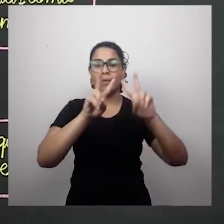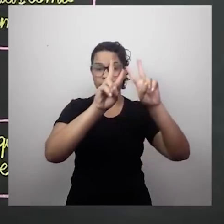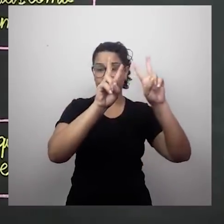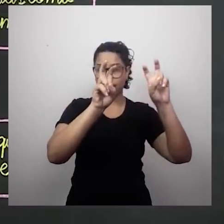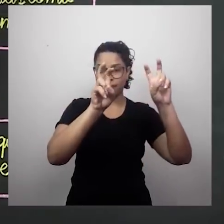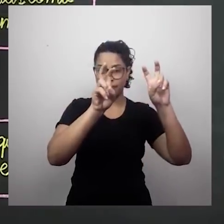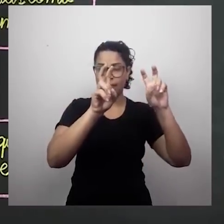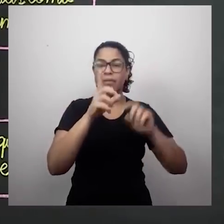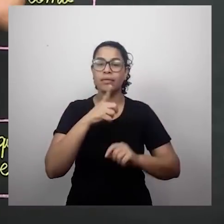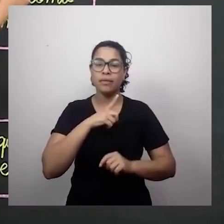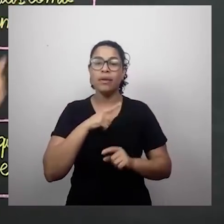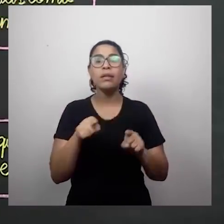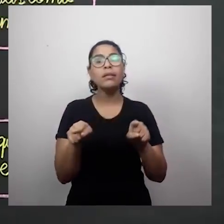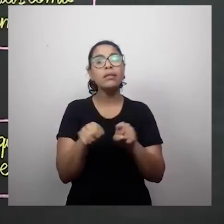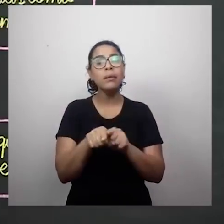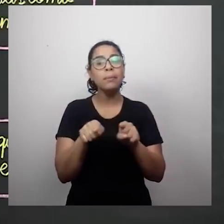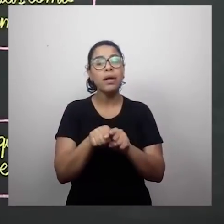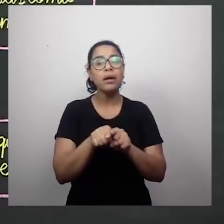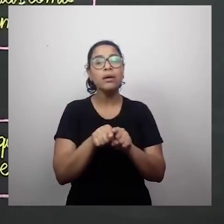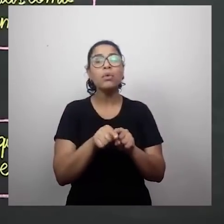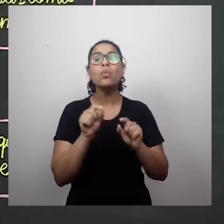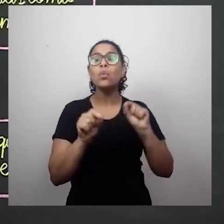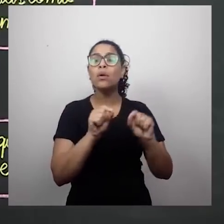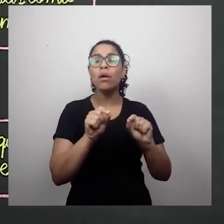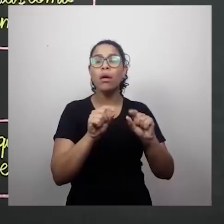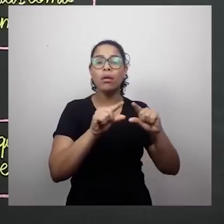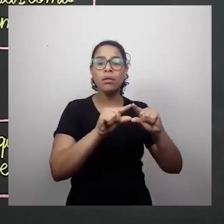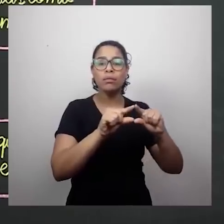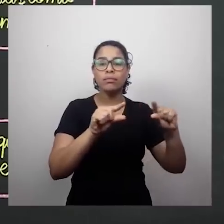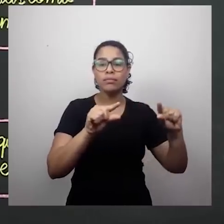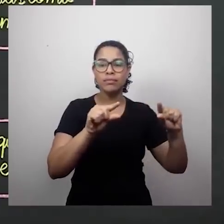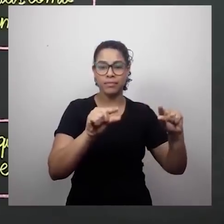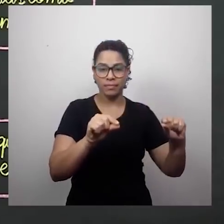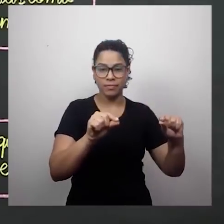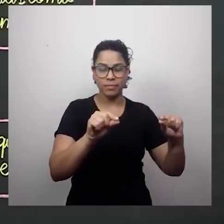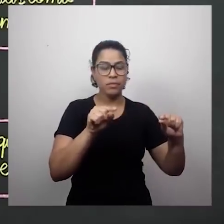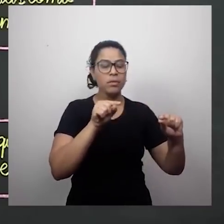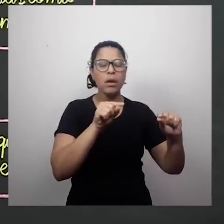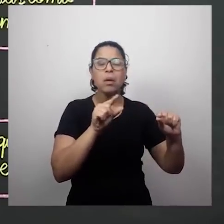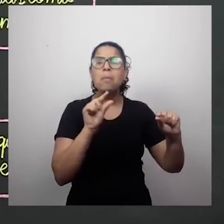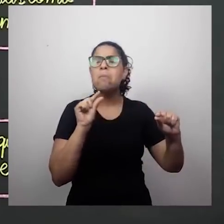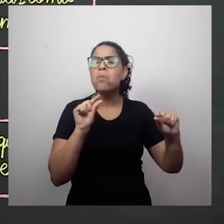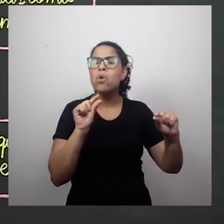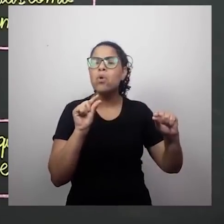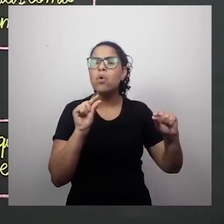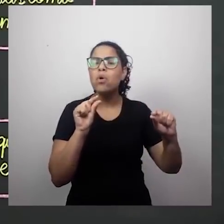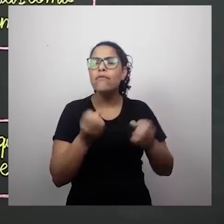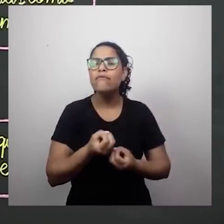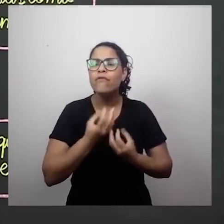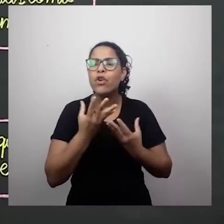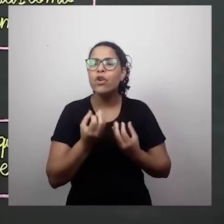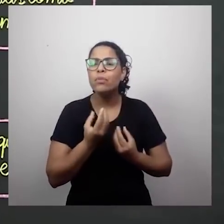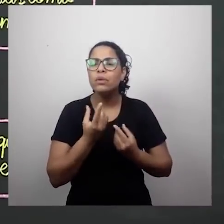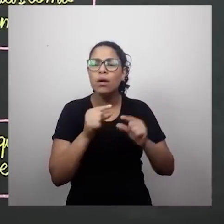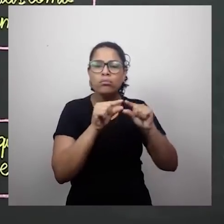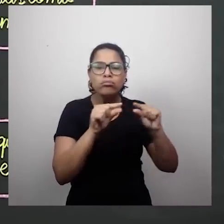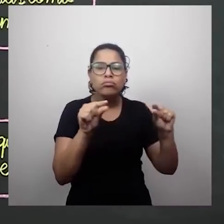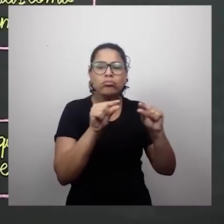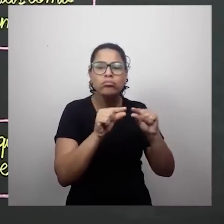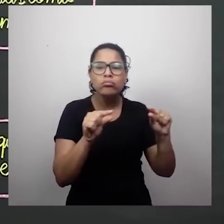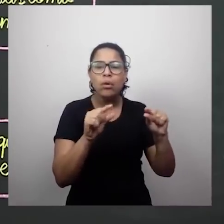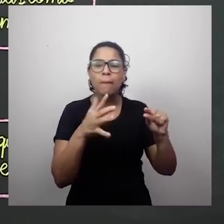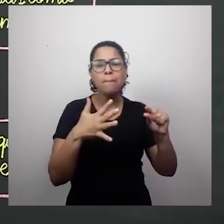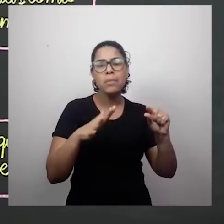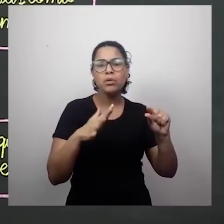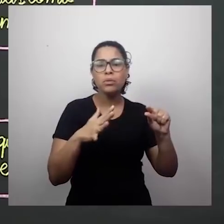imagem, essas imagens recebem títulos e essas imagens também recebem legendas, com pequenas informações, 2 ou 3 linhas, que